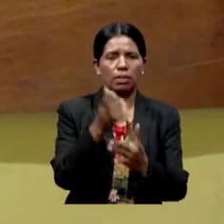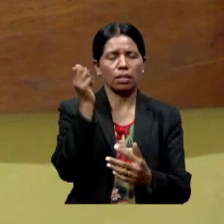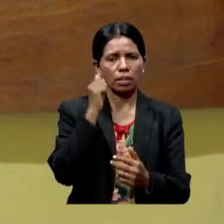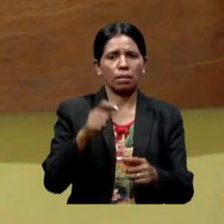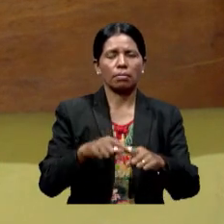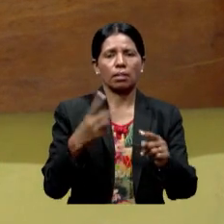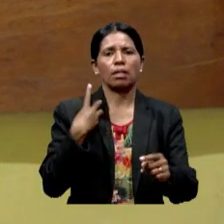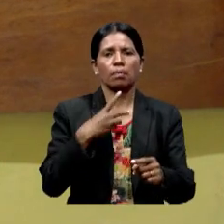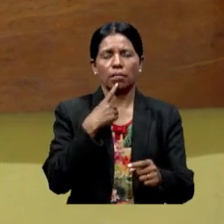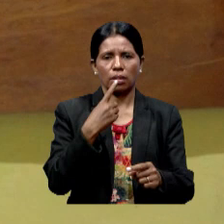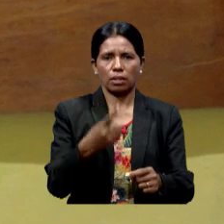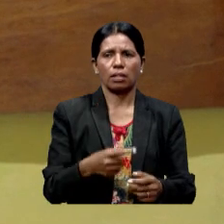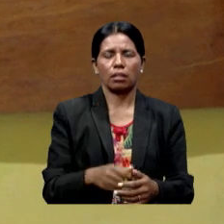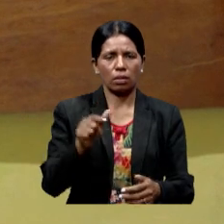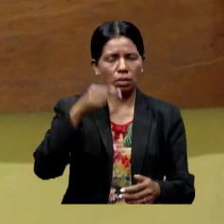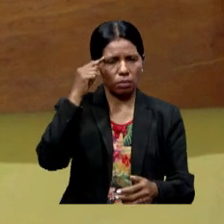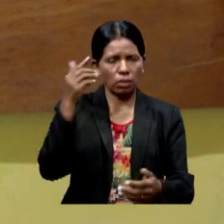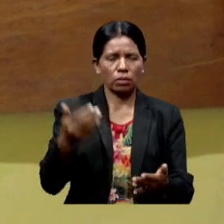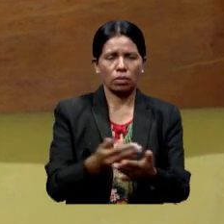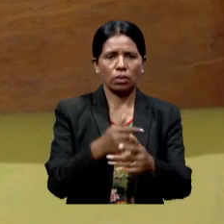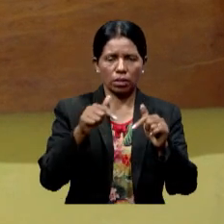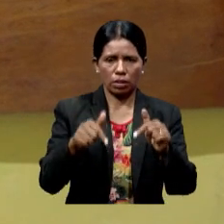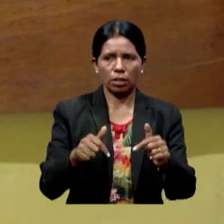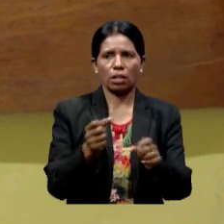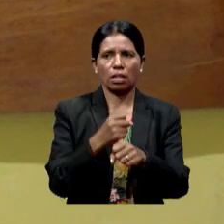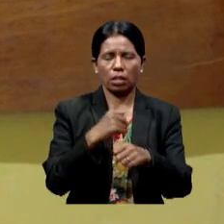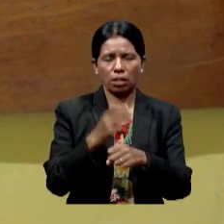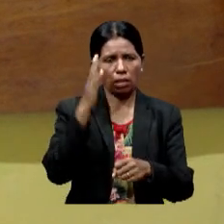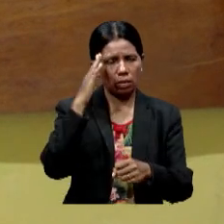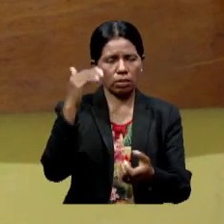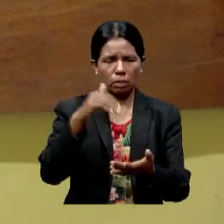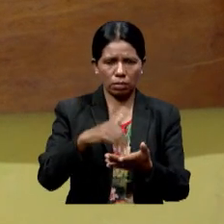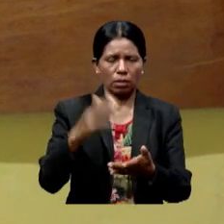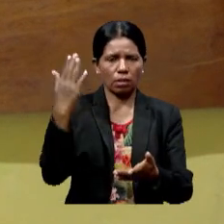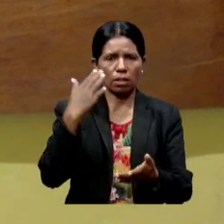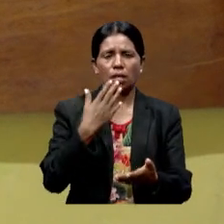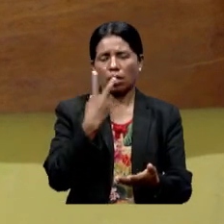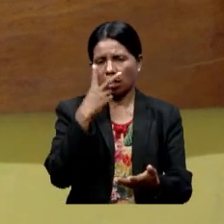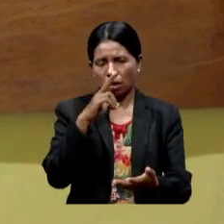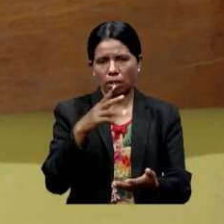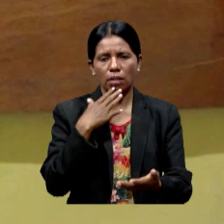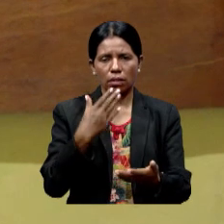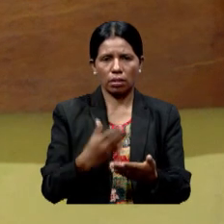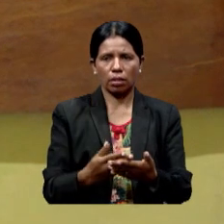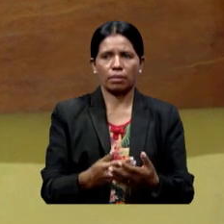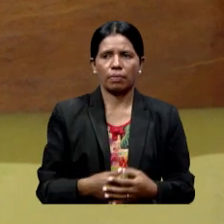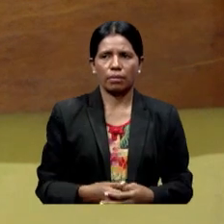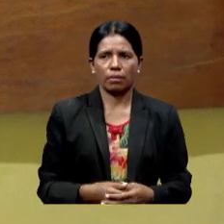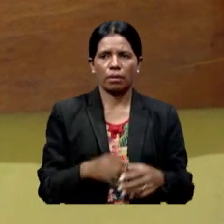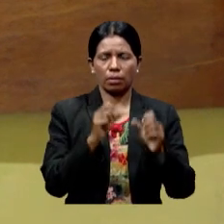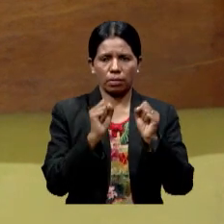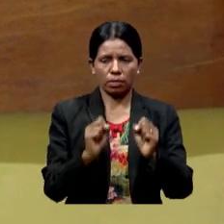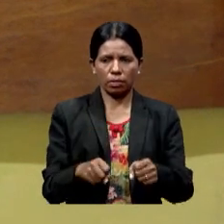ami prefere atu governo founda ne decliu halo reflexão into ambakotu hare riria itenia situasaun hodinu